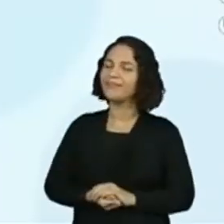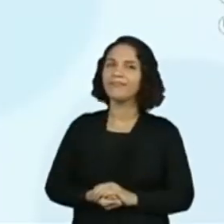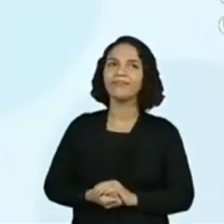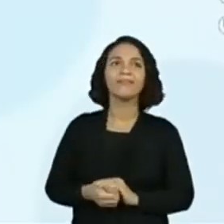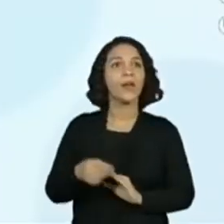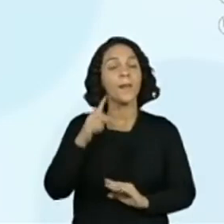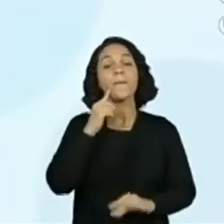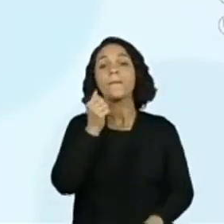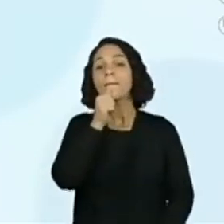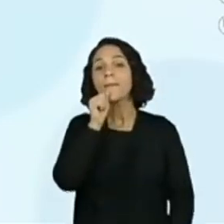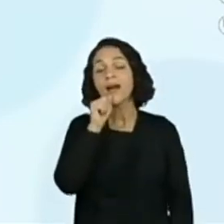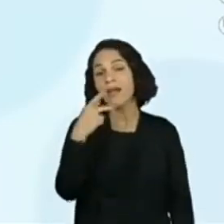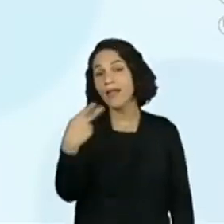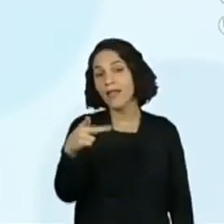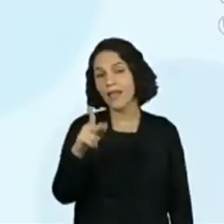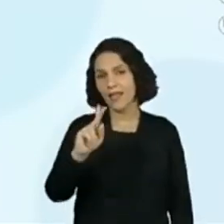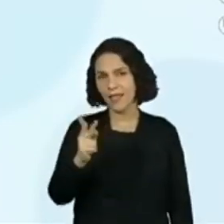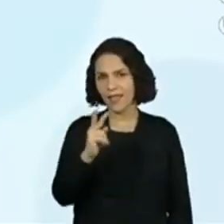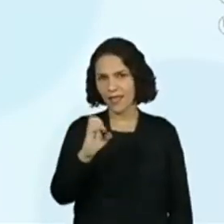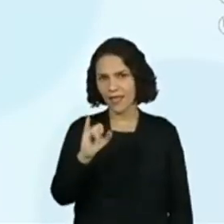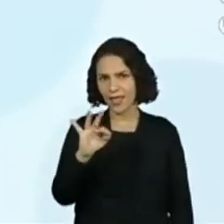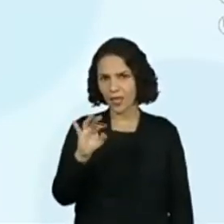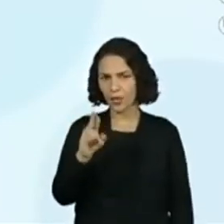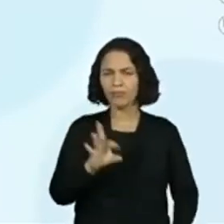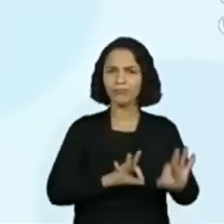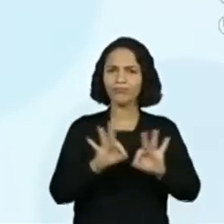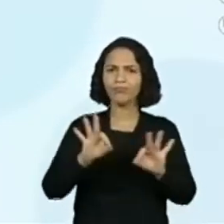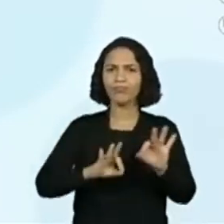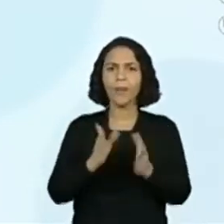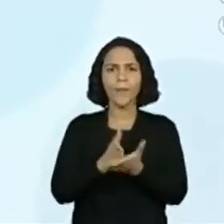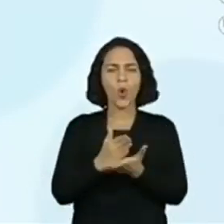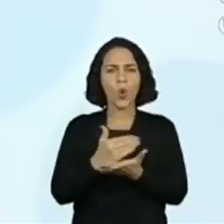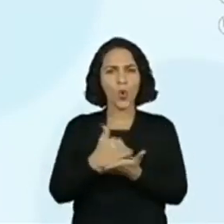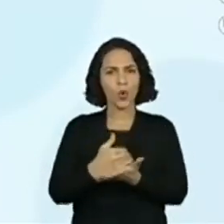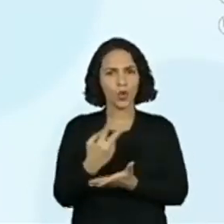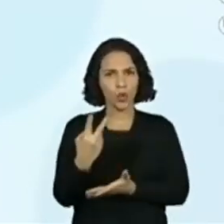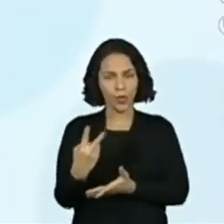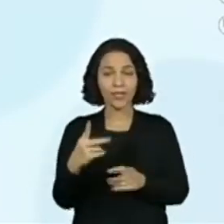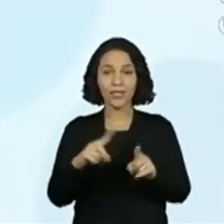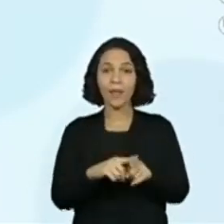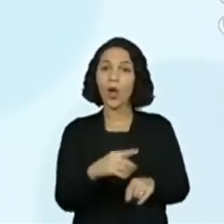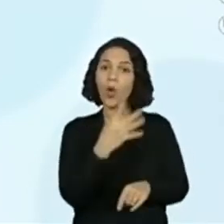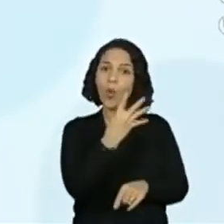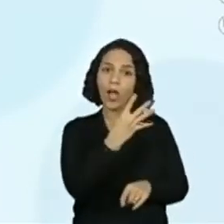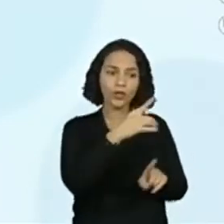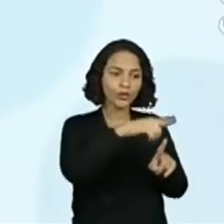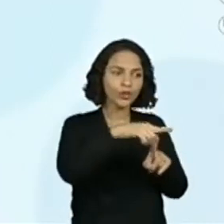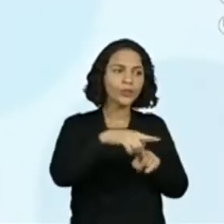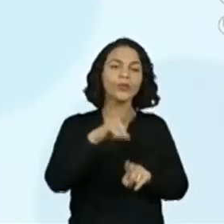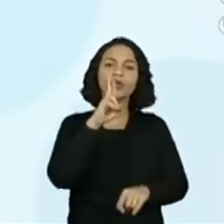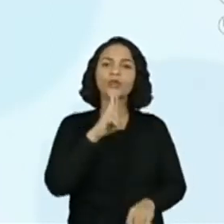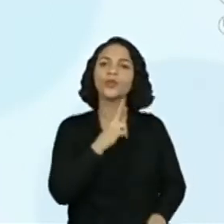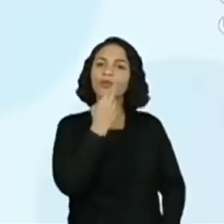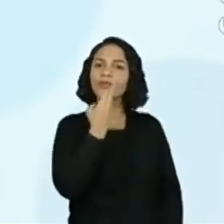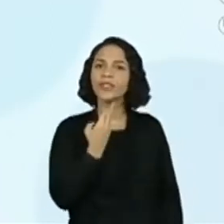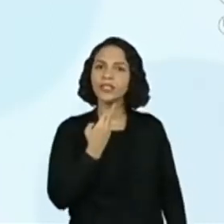de Heitor fez 2 tipos de bolo e 4 tipos de sorvete. Olha, professora, eu não queria falar não,